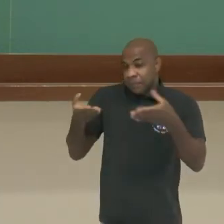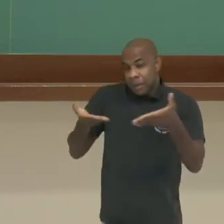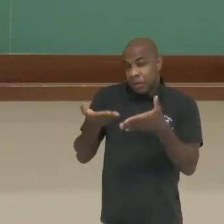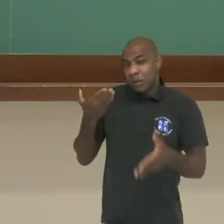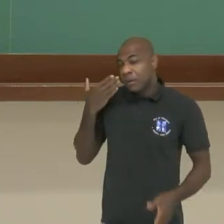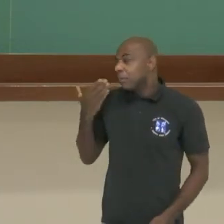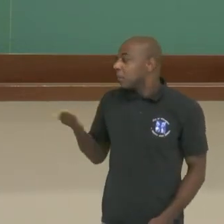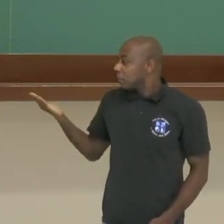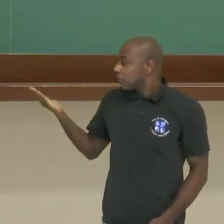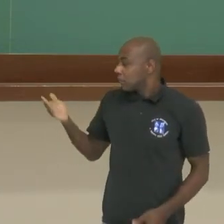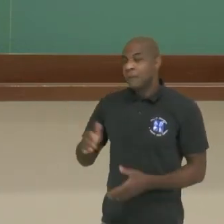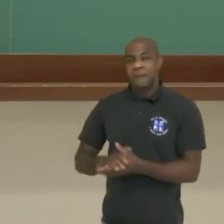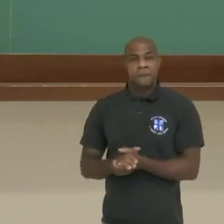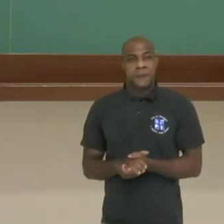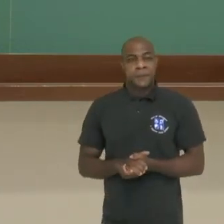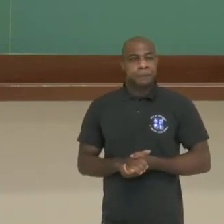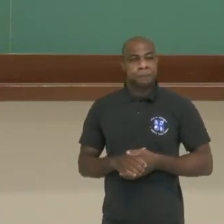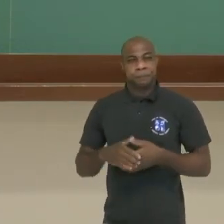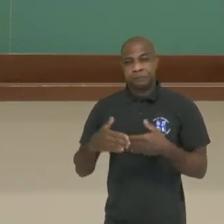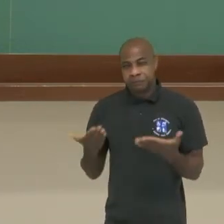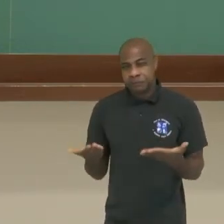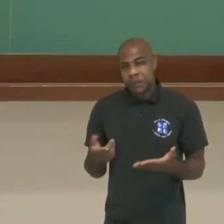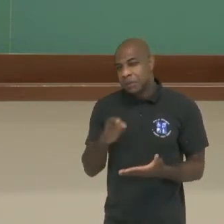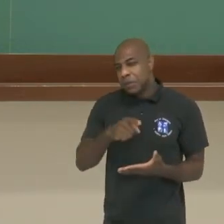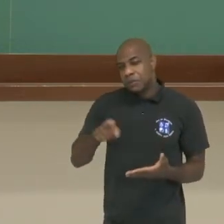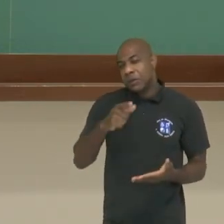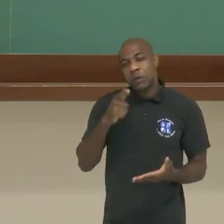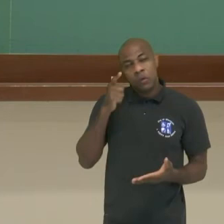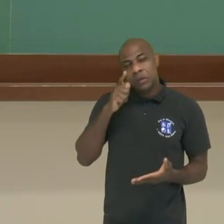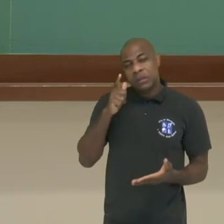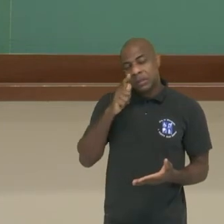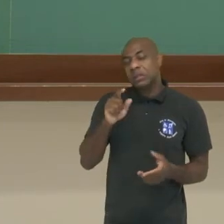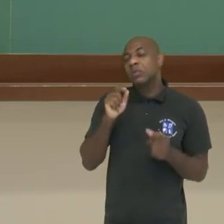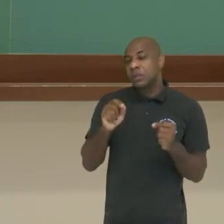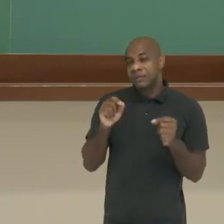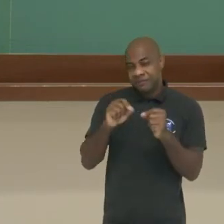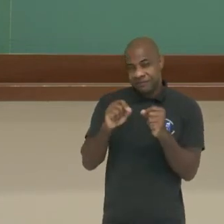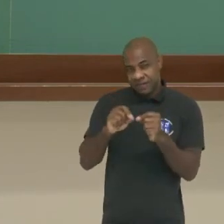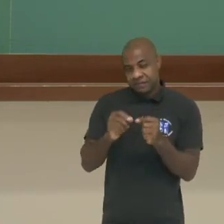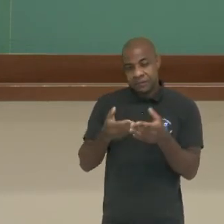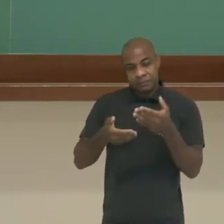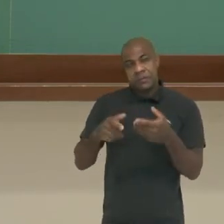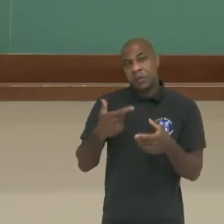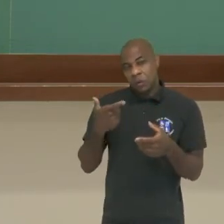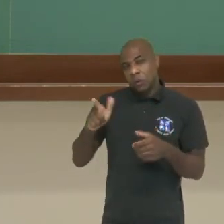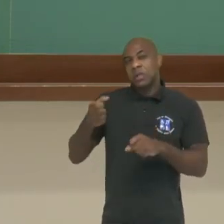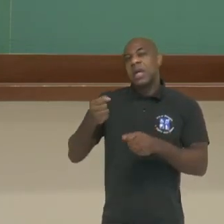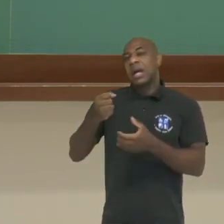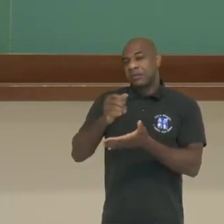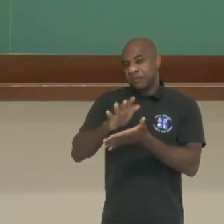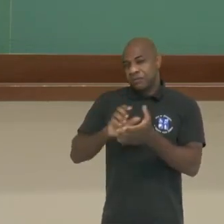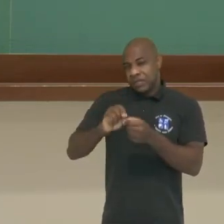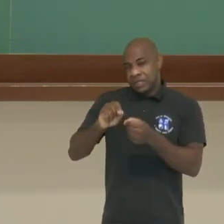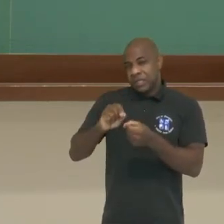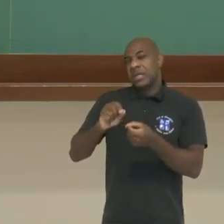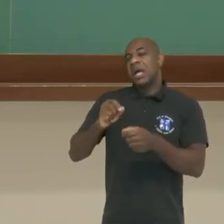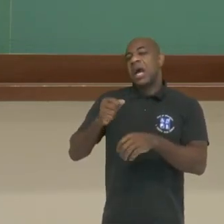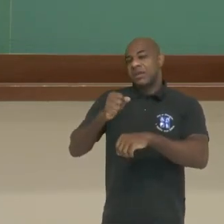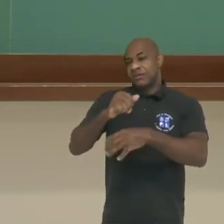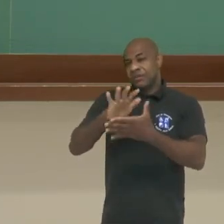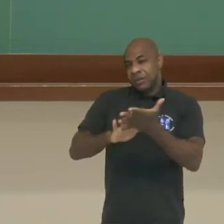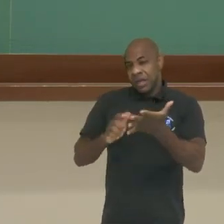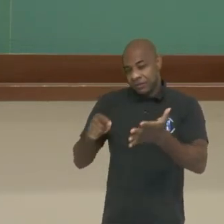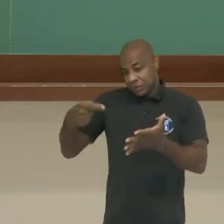certeza que essas dúvidas vão desaparecer para vocês conseguirem depois, com os demais exercícios propostos pelo professor, pela professora,